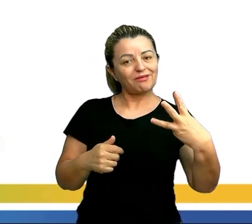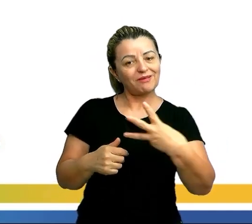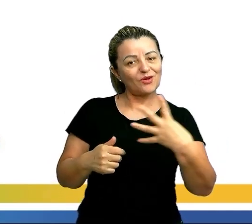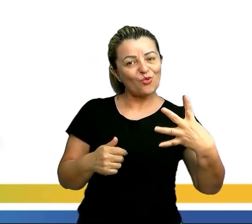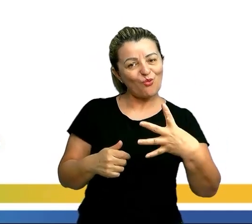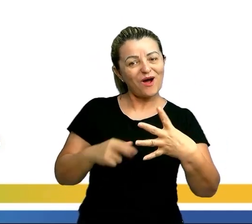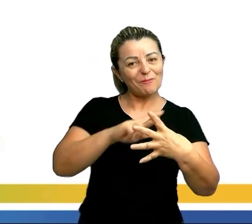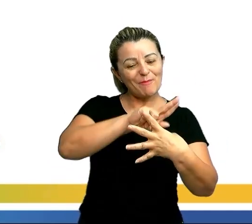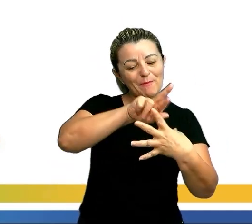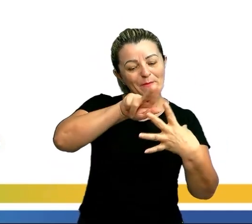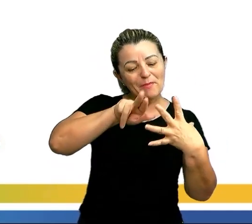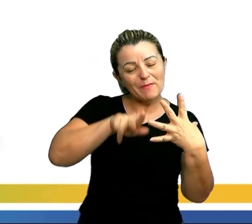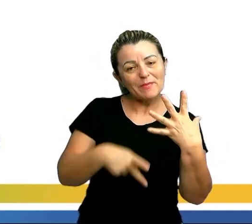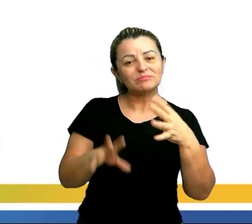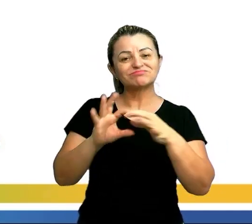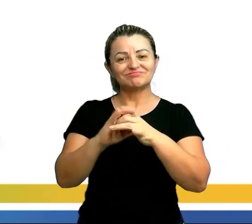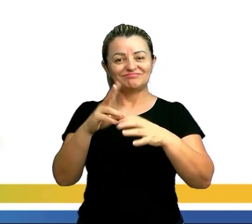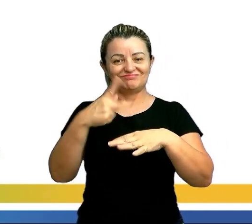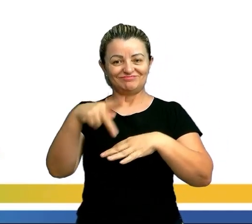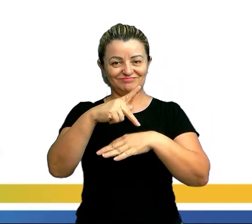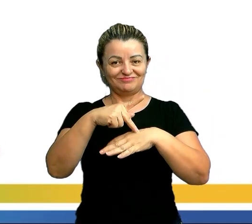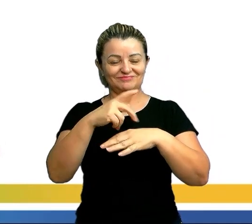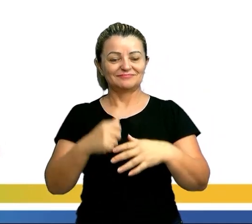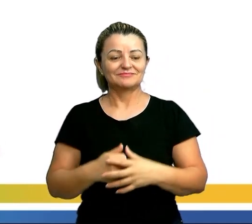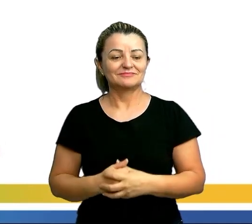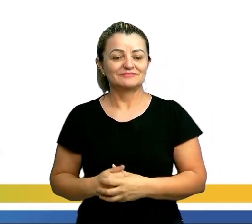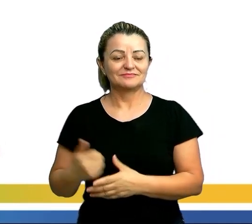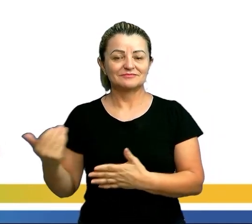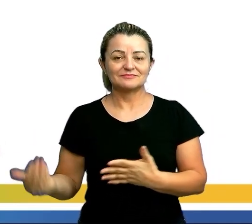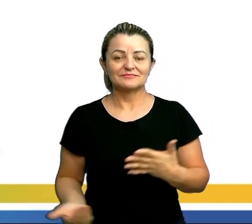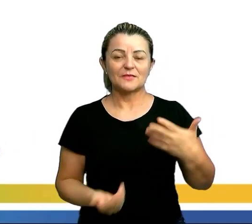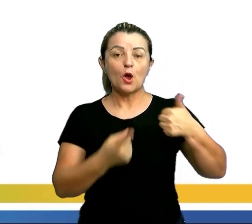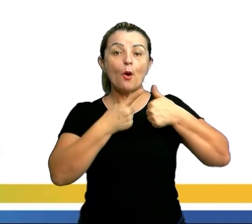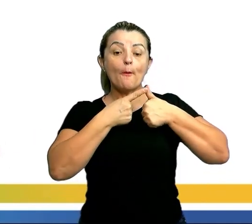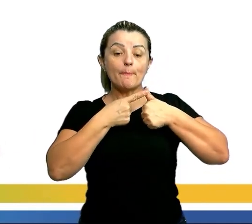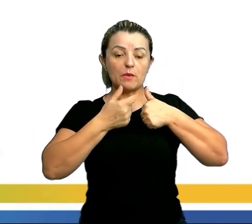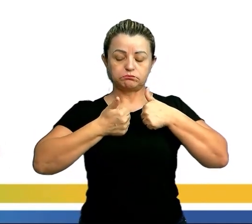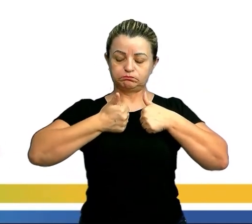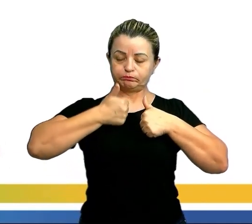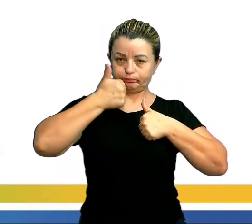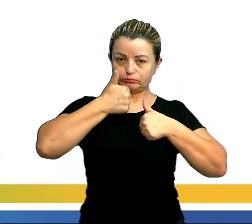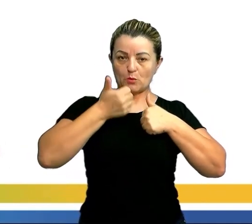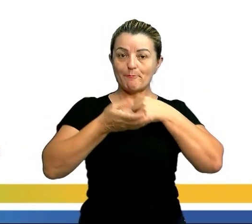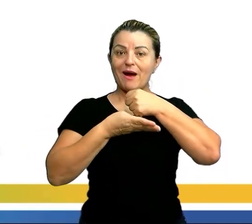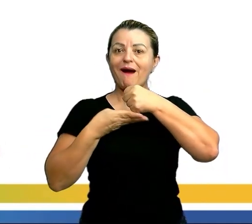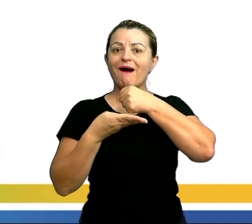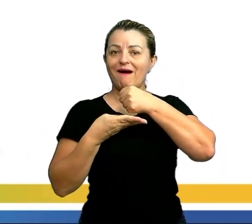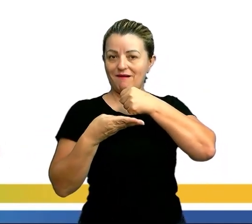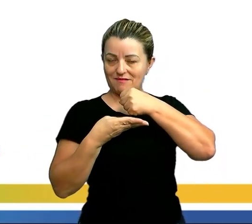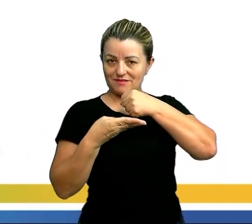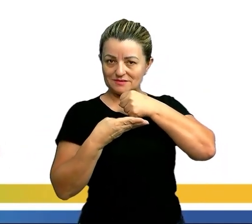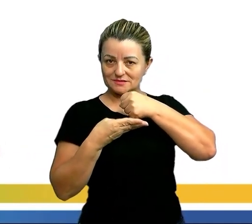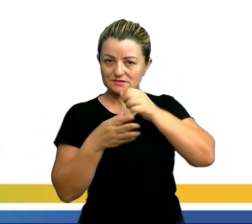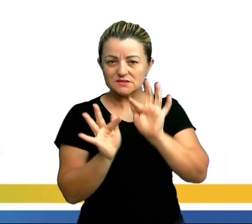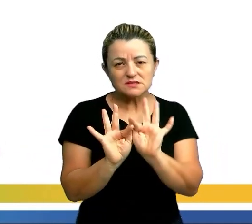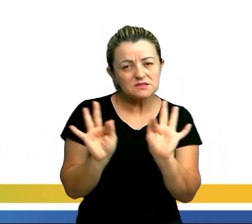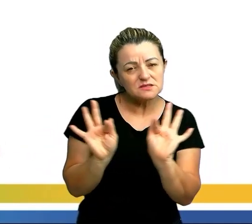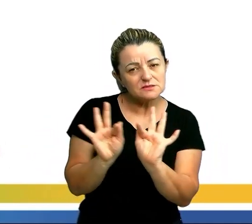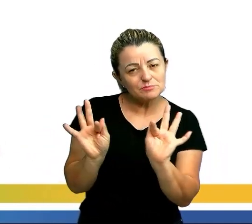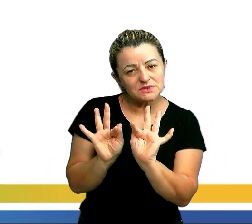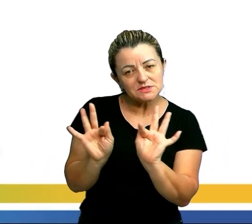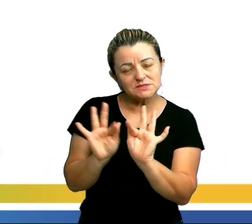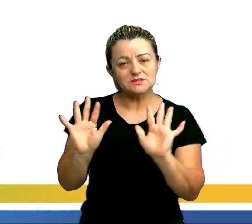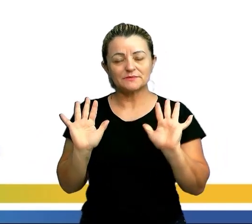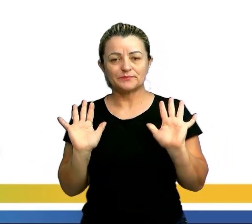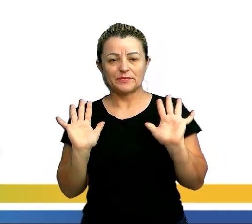nós vamos falar já já sobre cada um deles. O primeiro nível é o nível mais básico, né, o nível mais simples, digamos